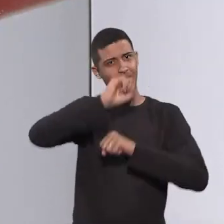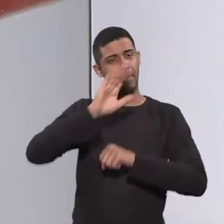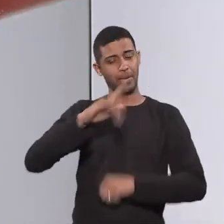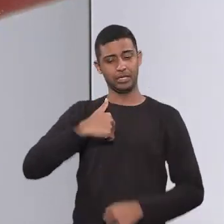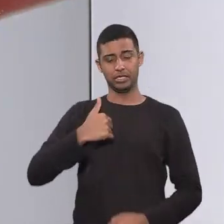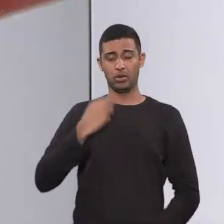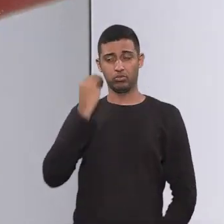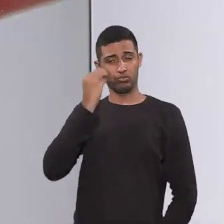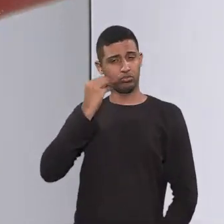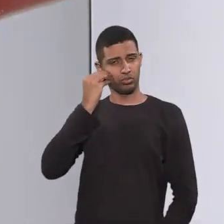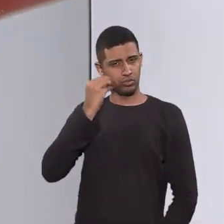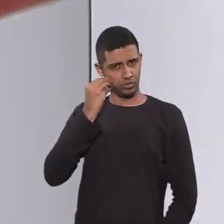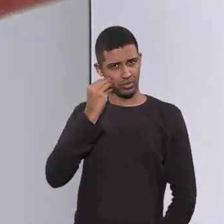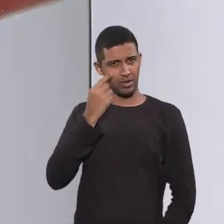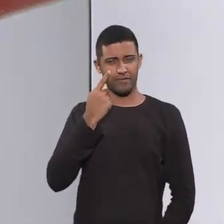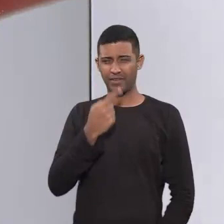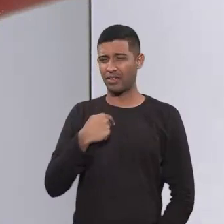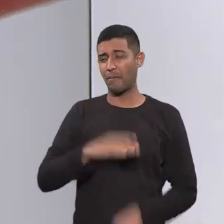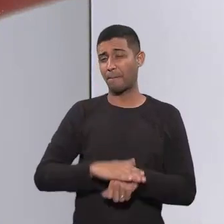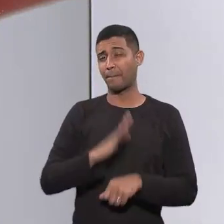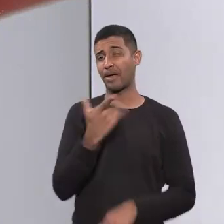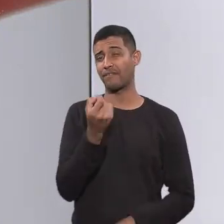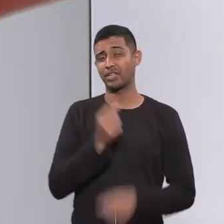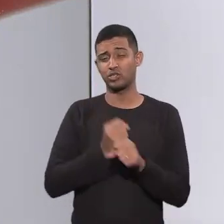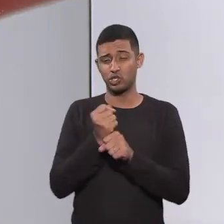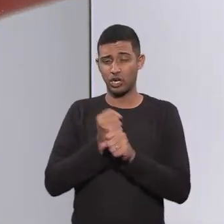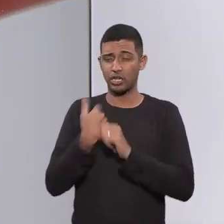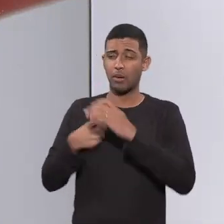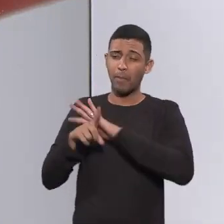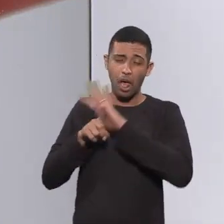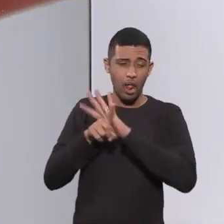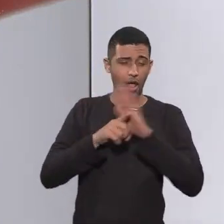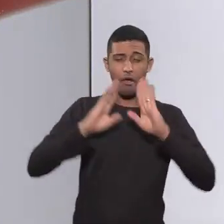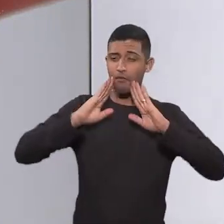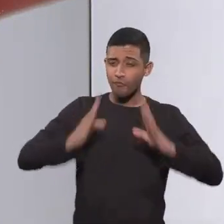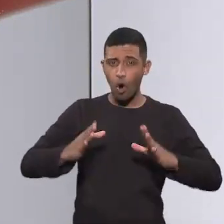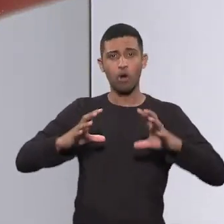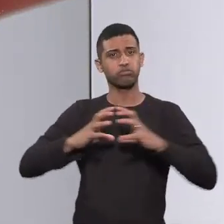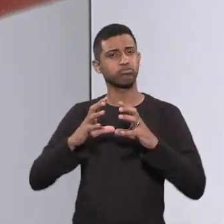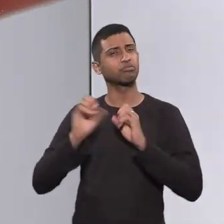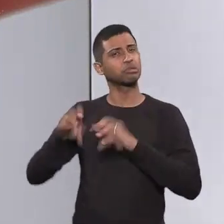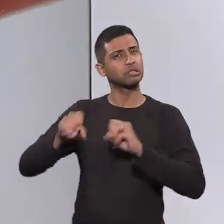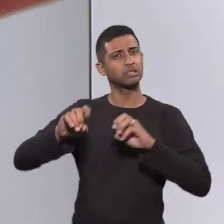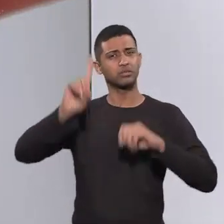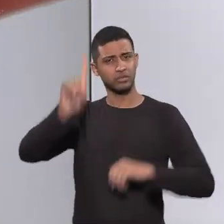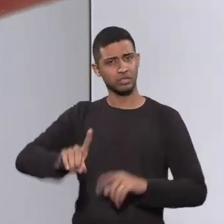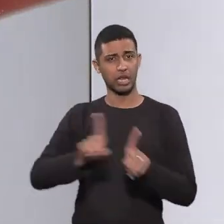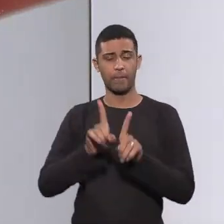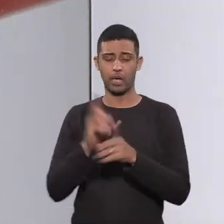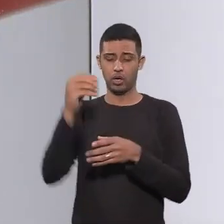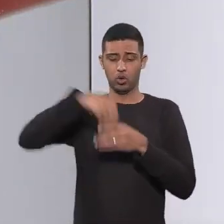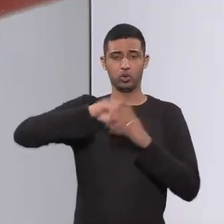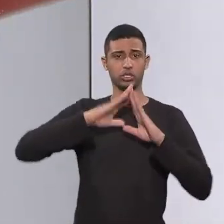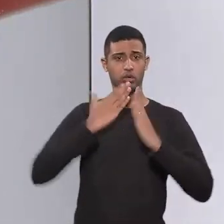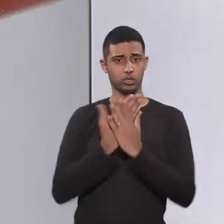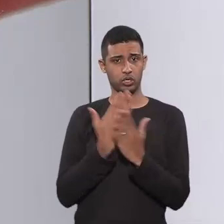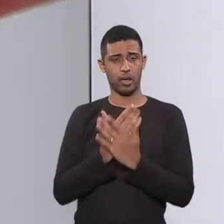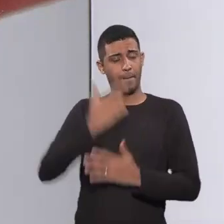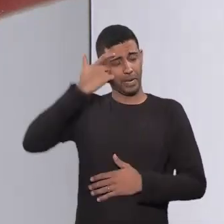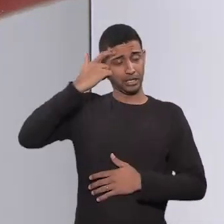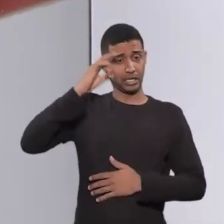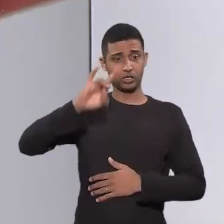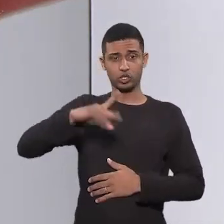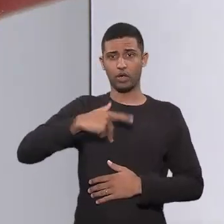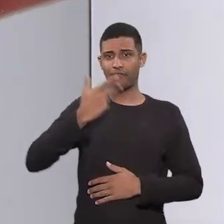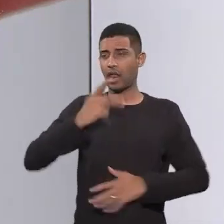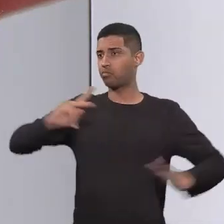na minha experiência de mais de 2 décadas fazendo pesquisa em educação especial e inclusão escolar, né? Pensando em inclusão não só